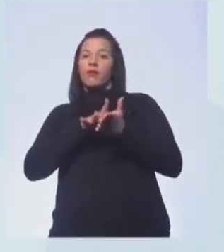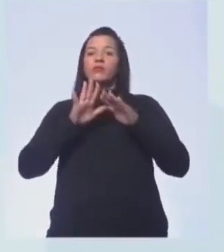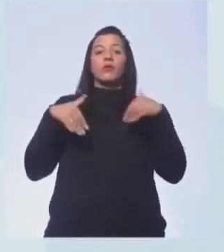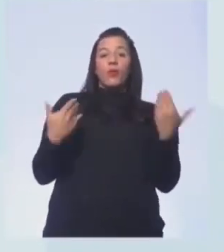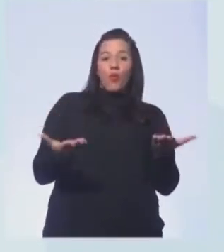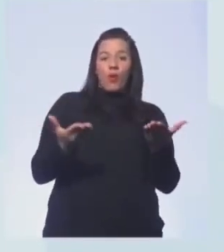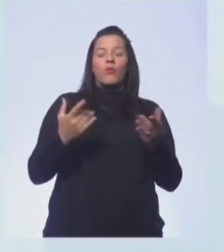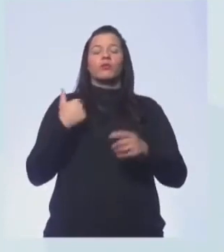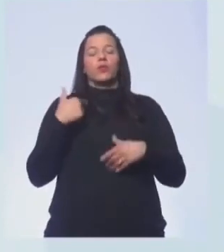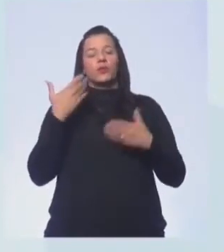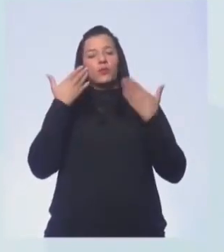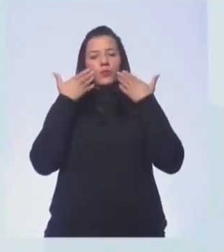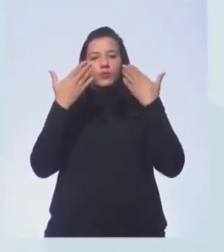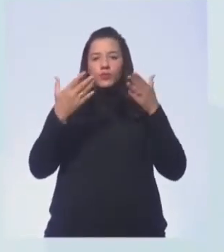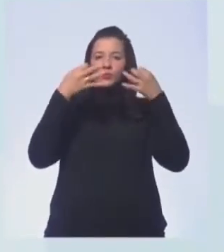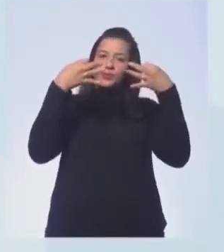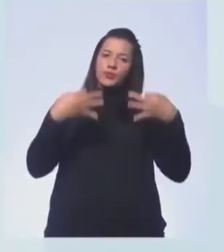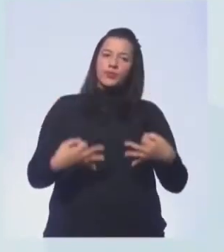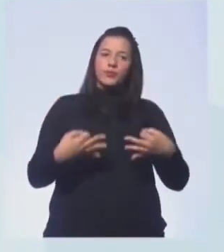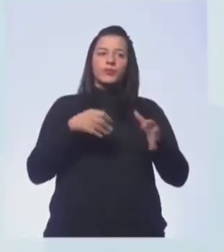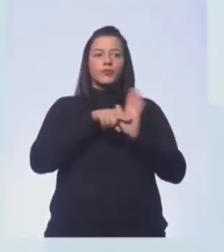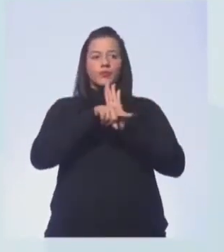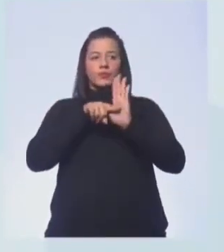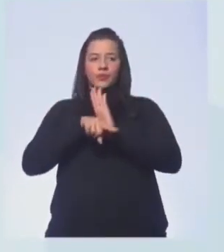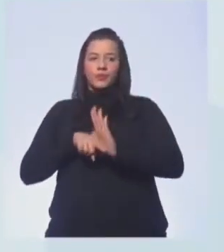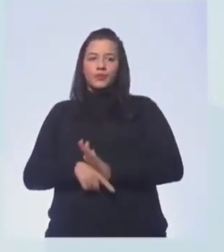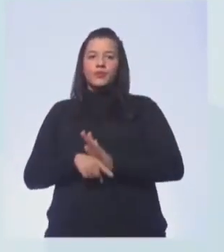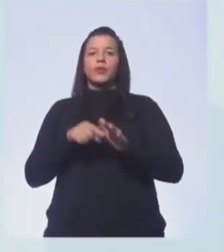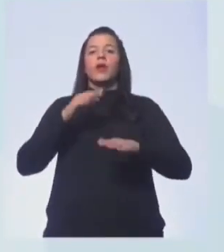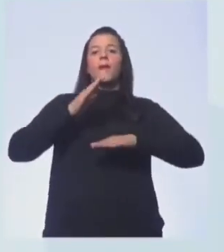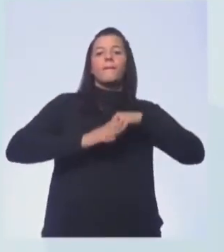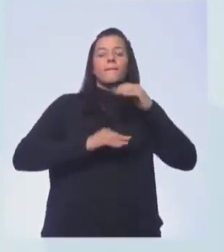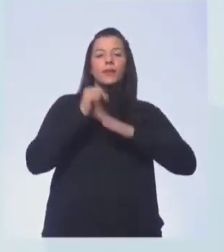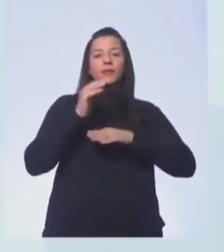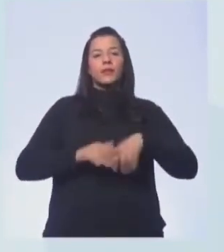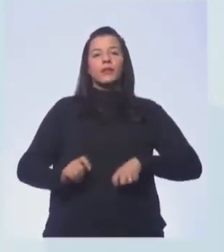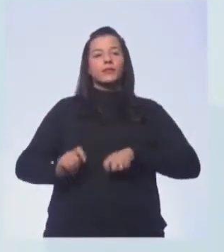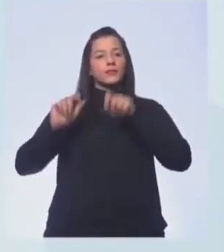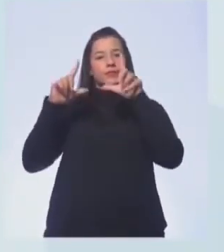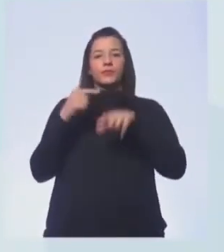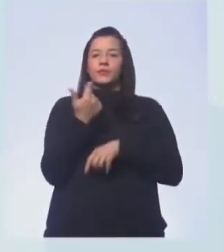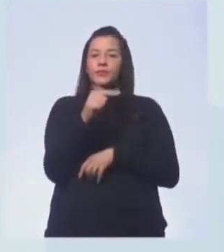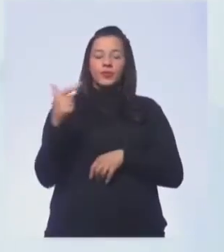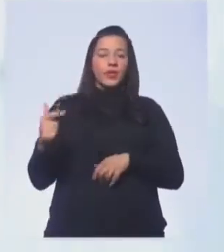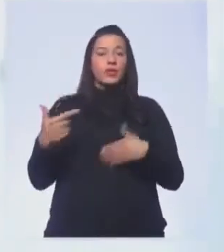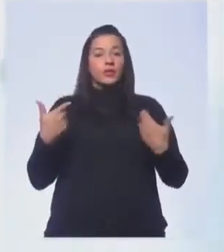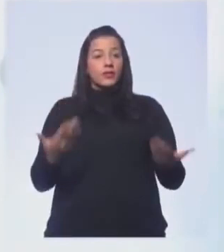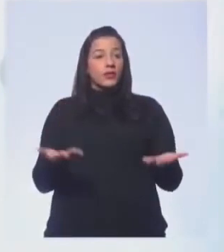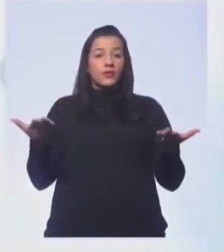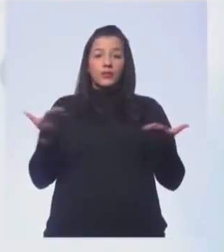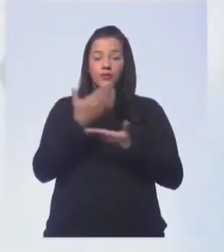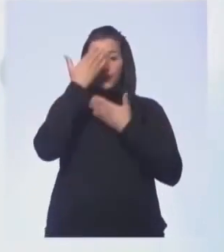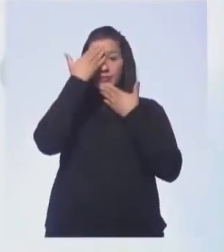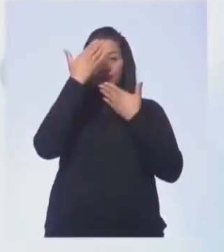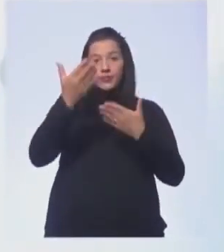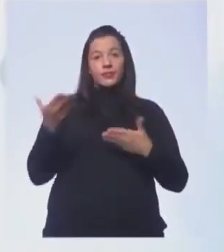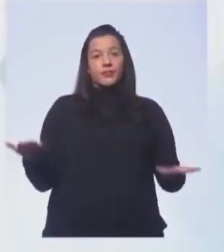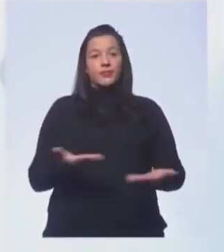para ilustrar. Tem as habilidades não entraram hoje. Então é isso, gente. Muito obrigado para quem